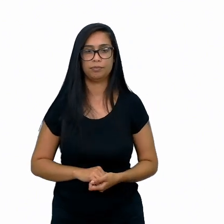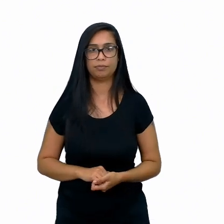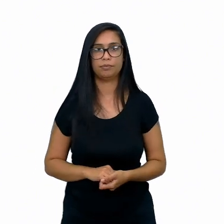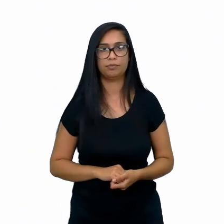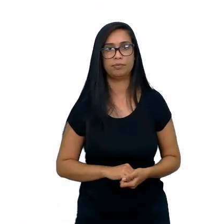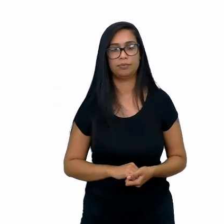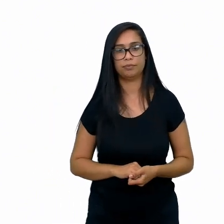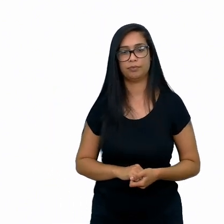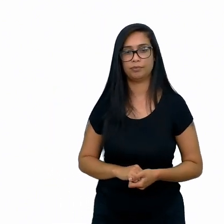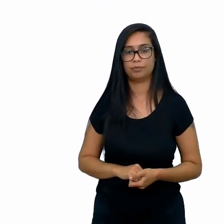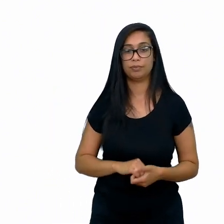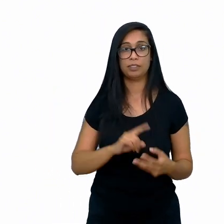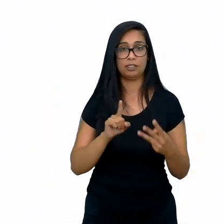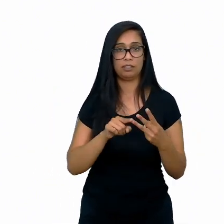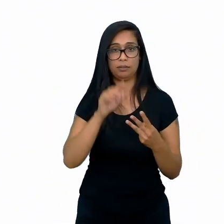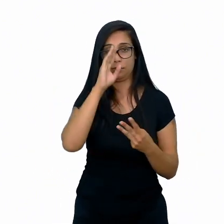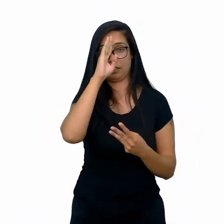encontro.